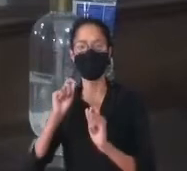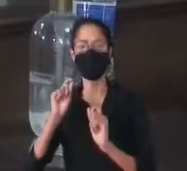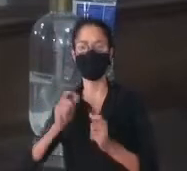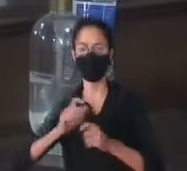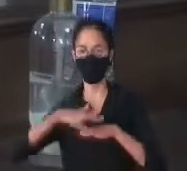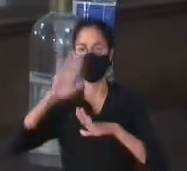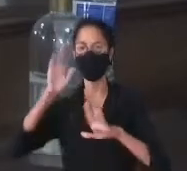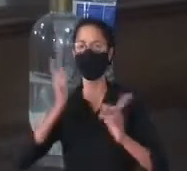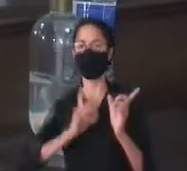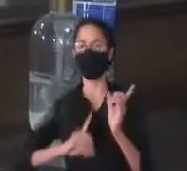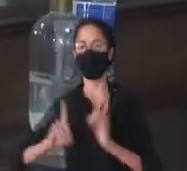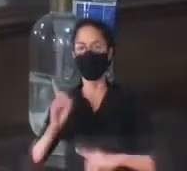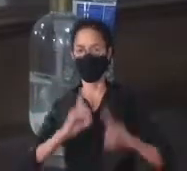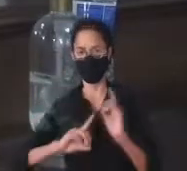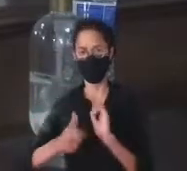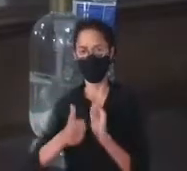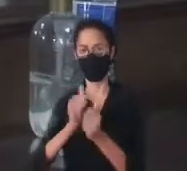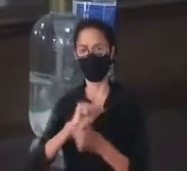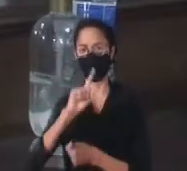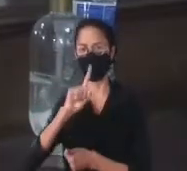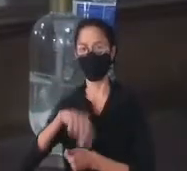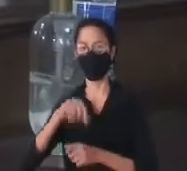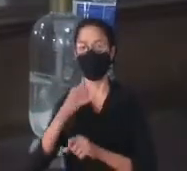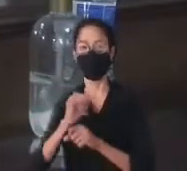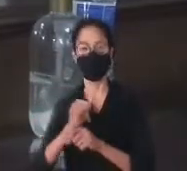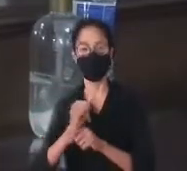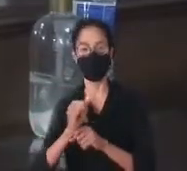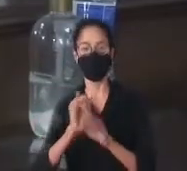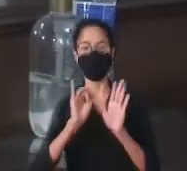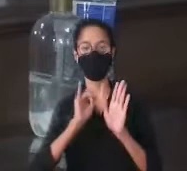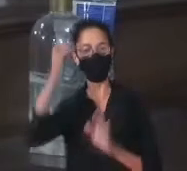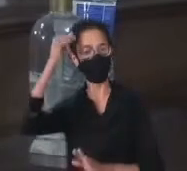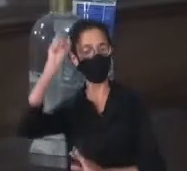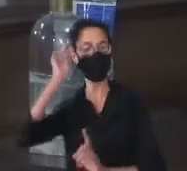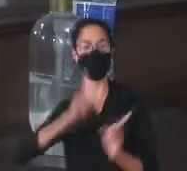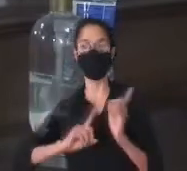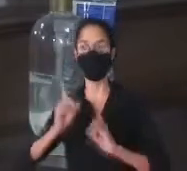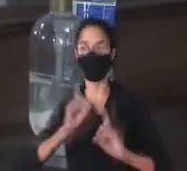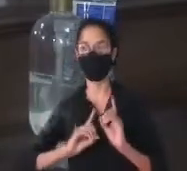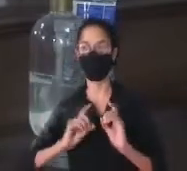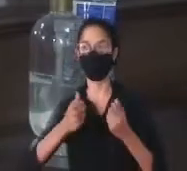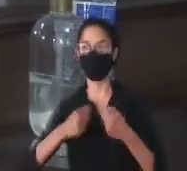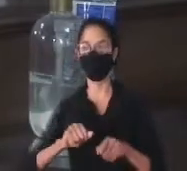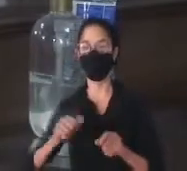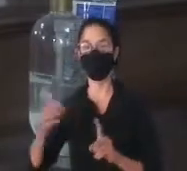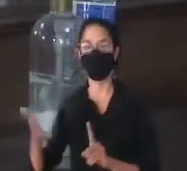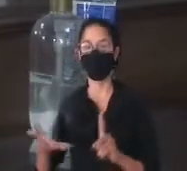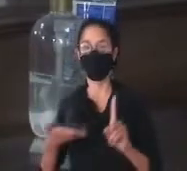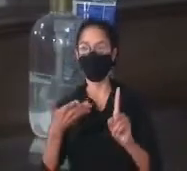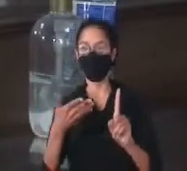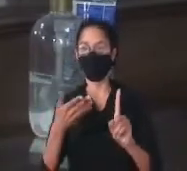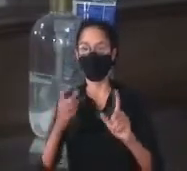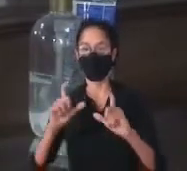a depressão a gente sabe que o esporte é uma ferramenta conta depressão eu falei pô tem que ser uma pessoa da artes marciais e quando eu vi